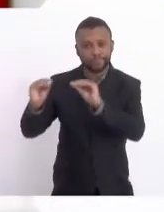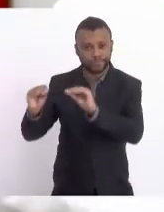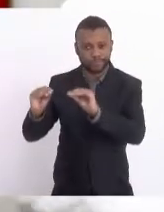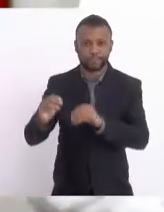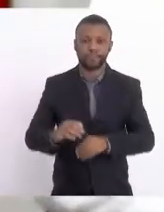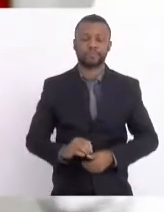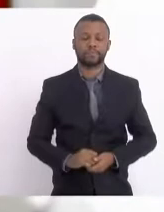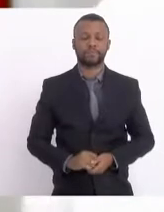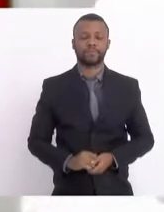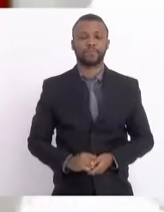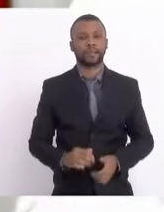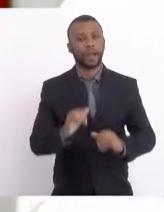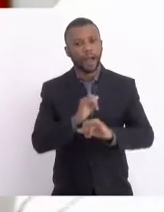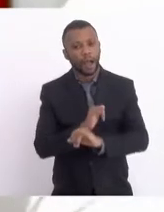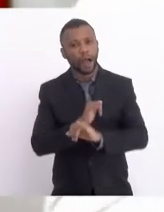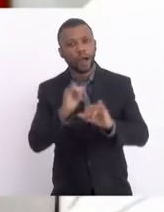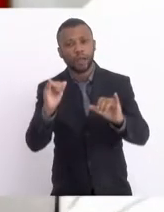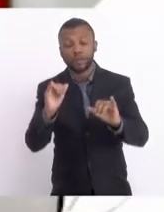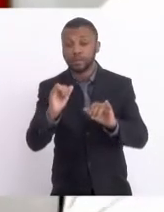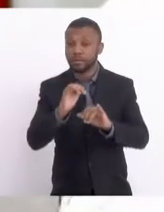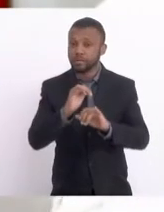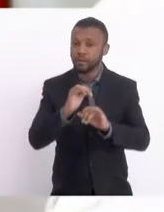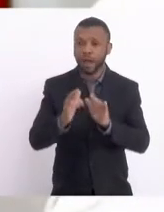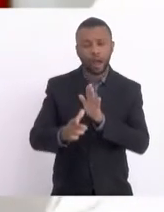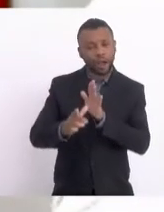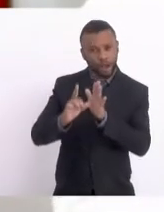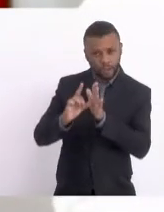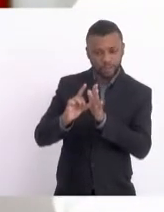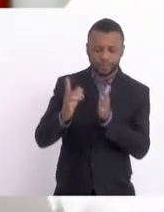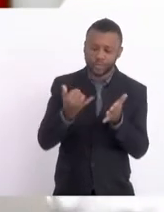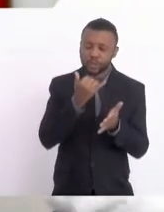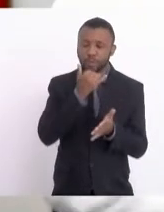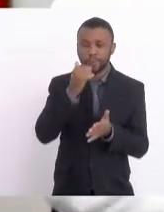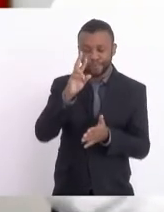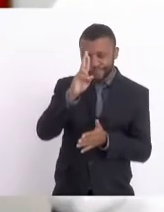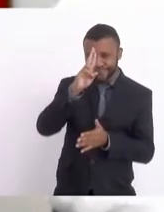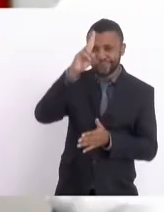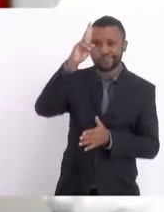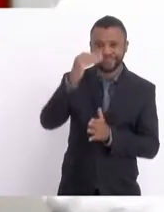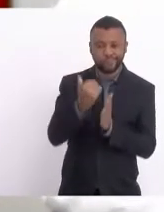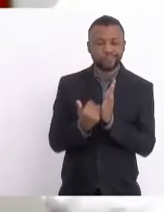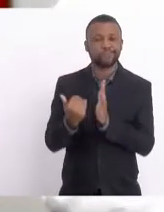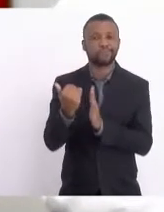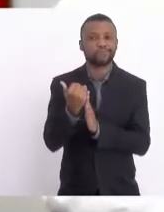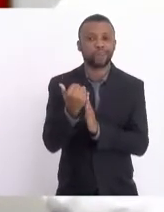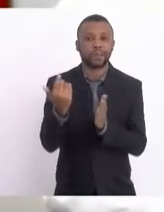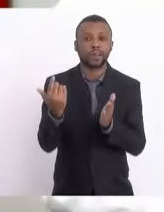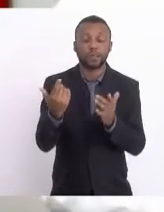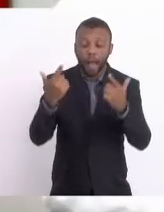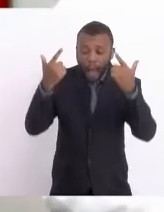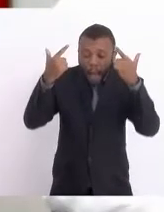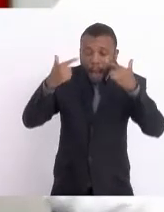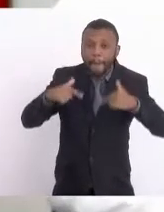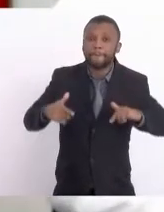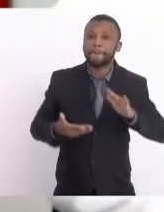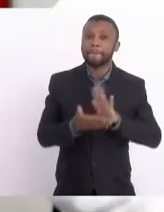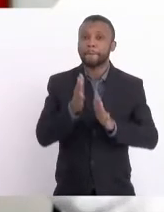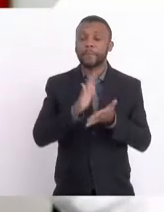Antes de anunciar, eu queria que eu fiz me equivoquei. Não é abstenção no